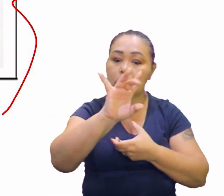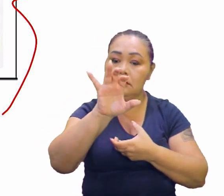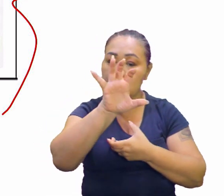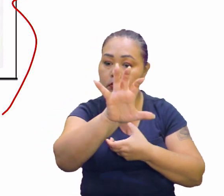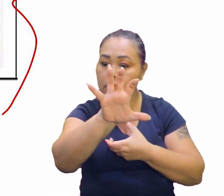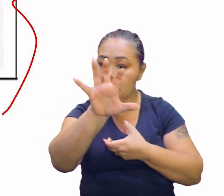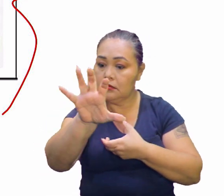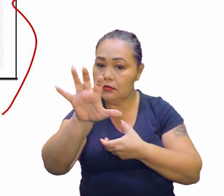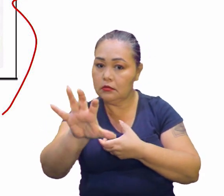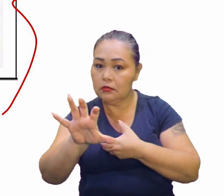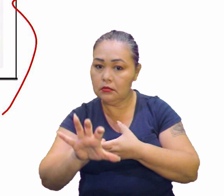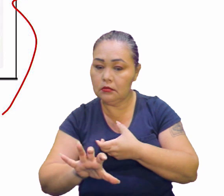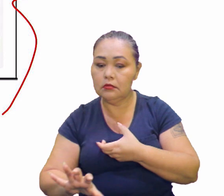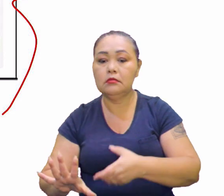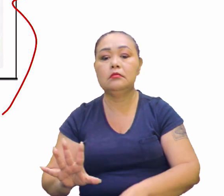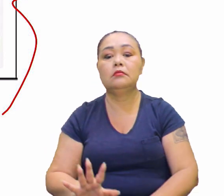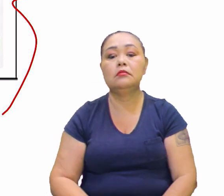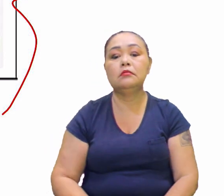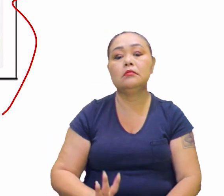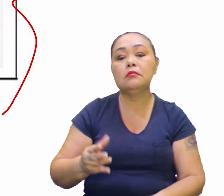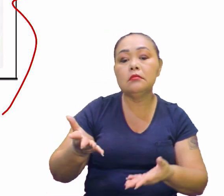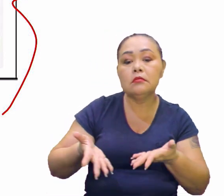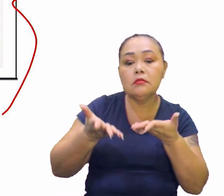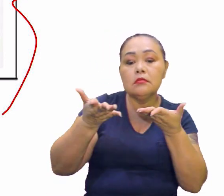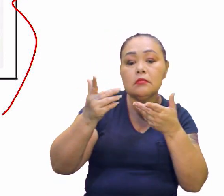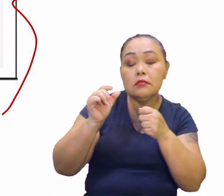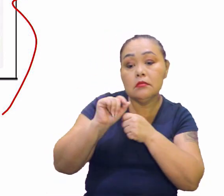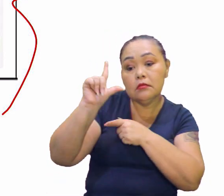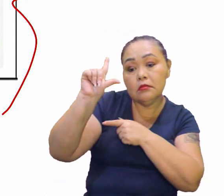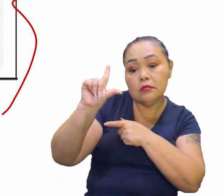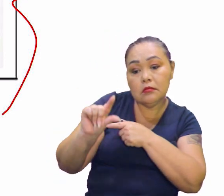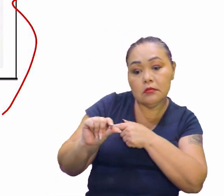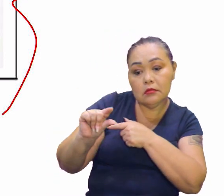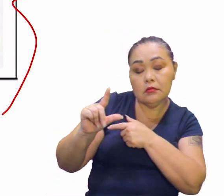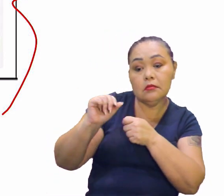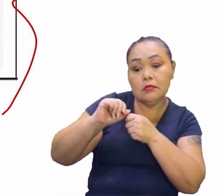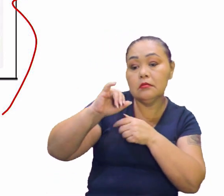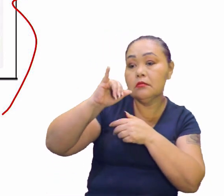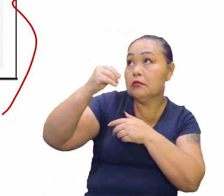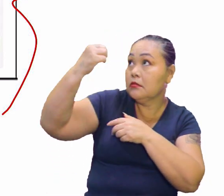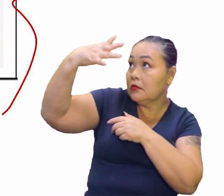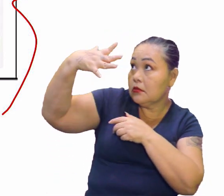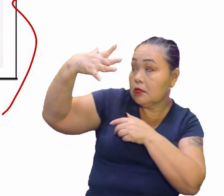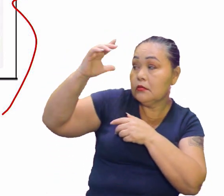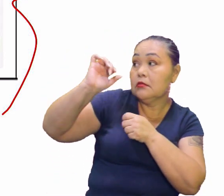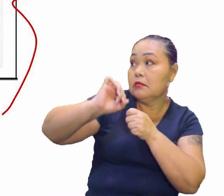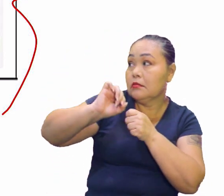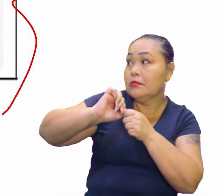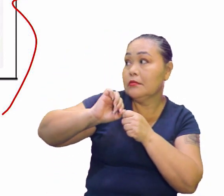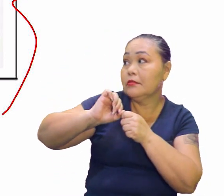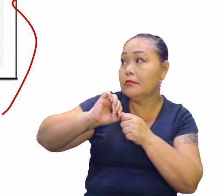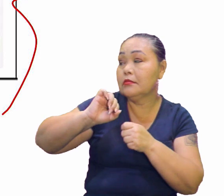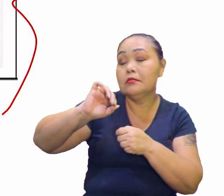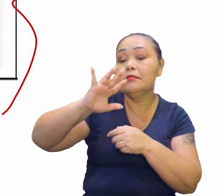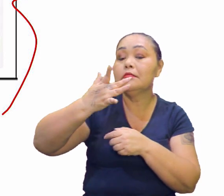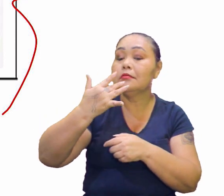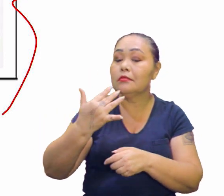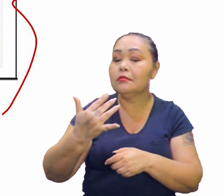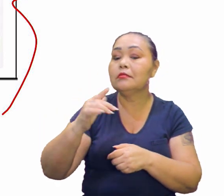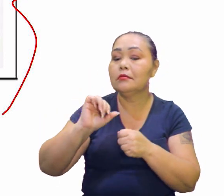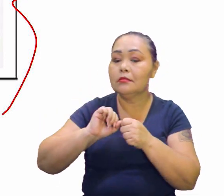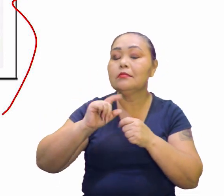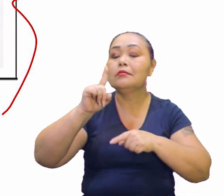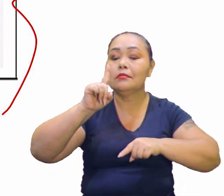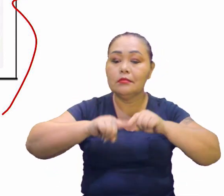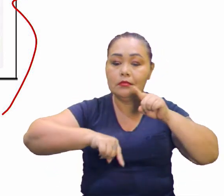de cada categoria, proporcionando economia na conta de luz. É aquelas faixas coloridas que tem